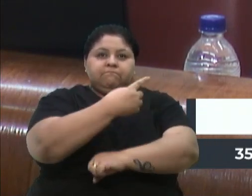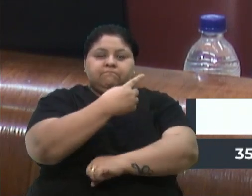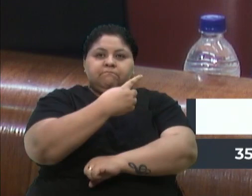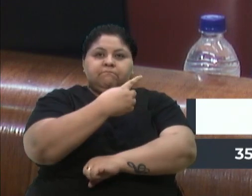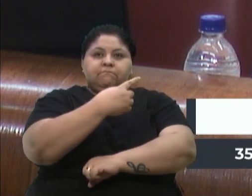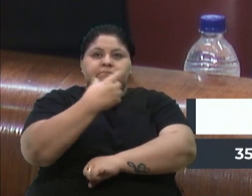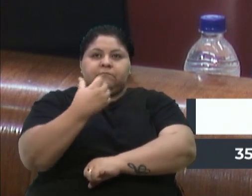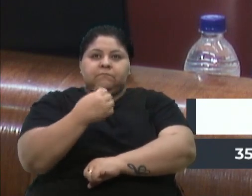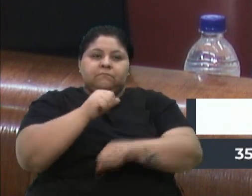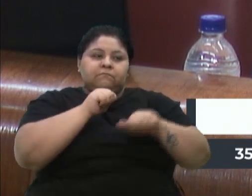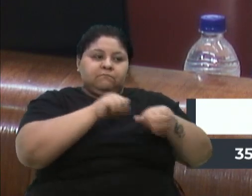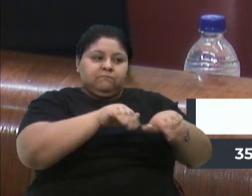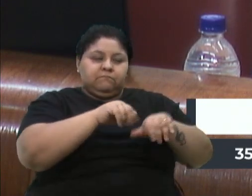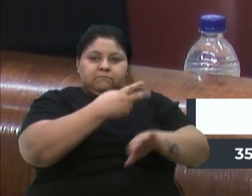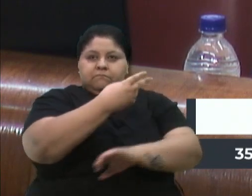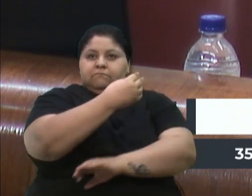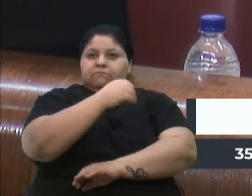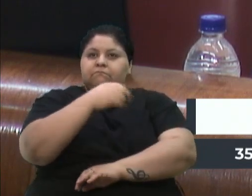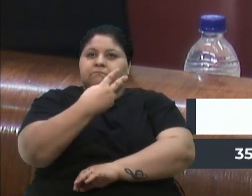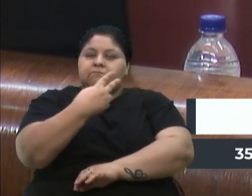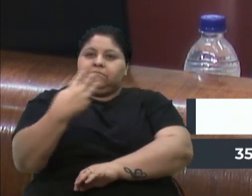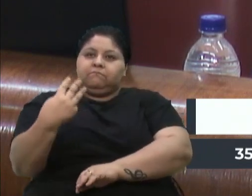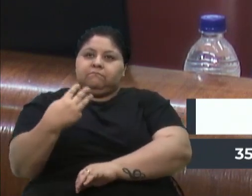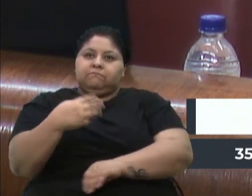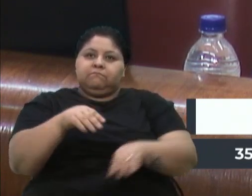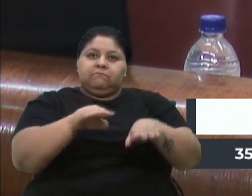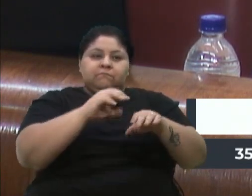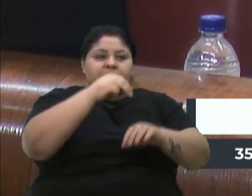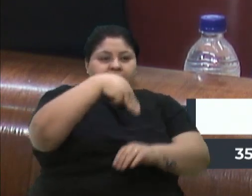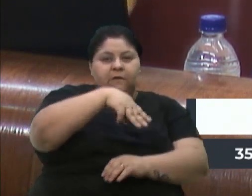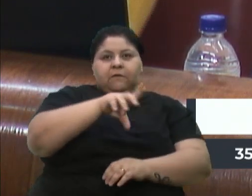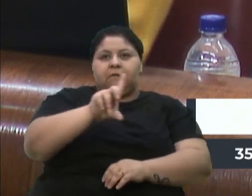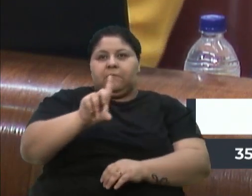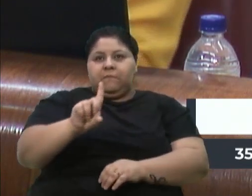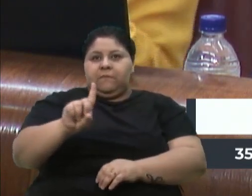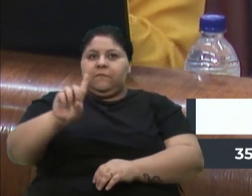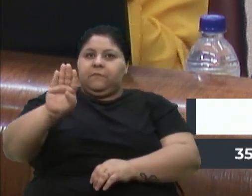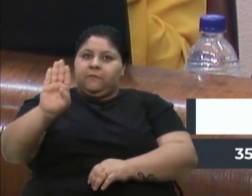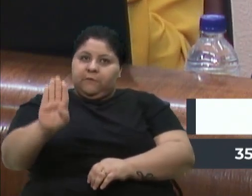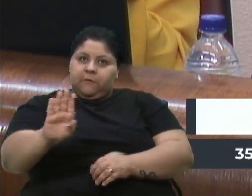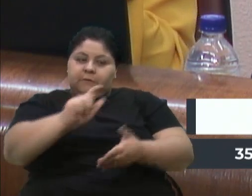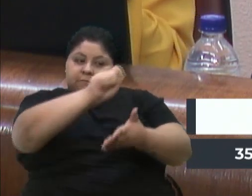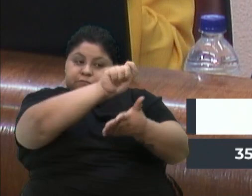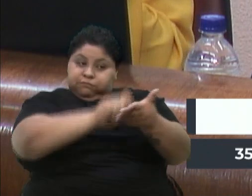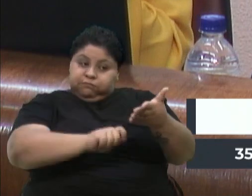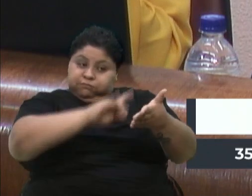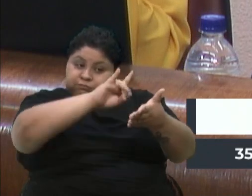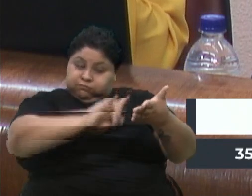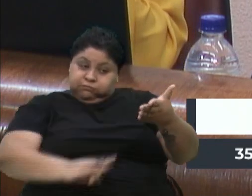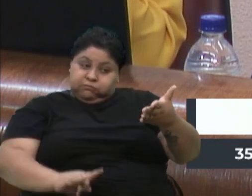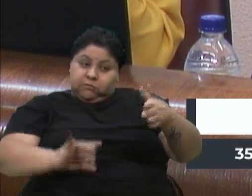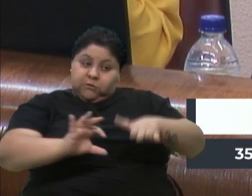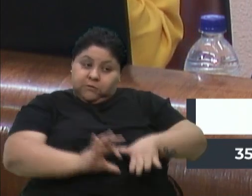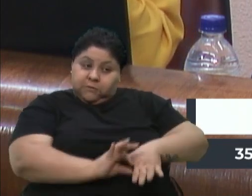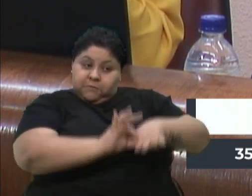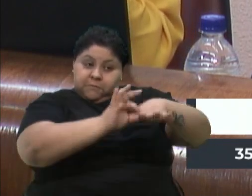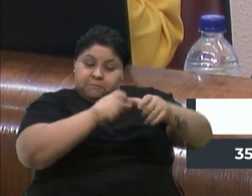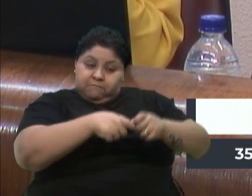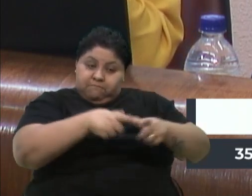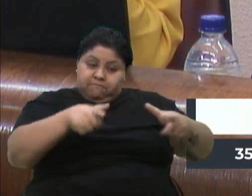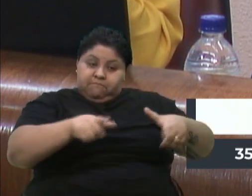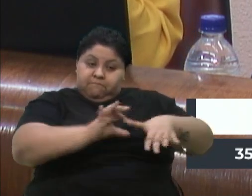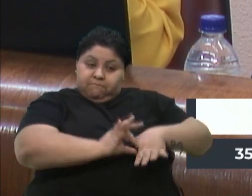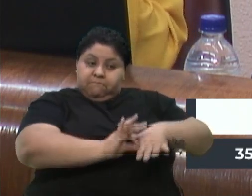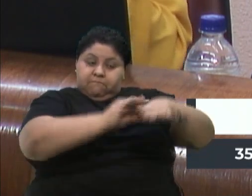de 2023. A bancada do MDB, por sua líder, que abaixo subscreve, com a anuência da maioria dos líderes